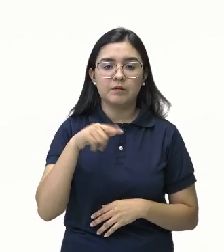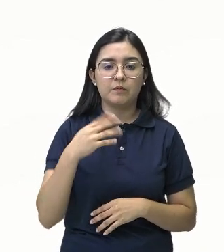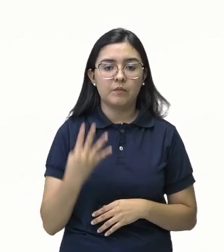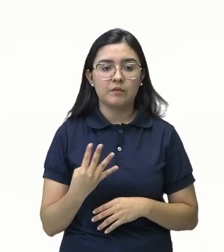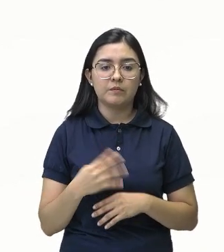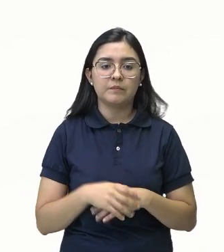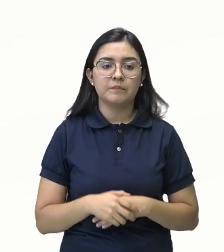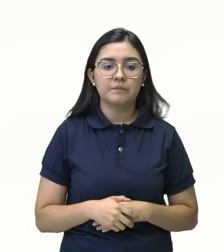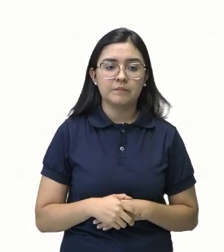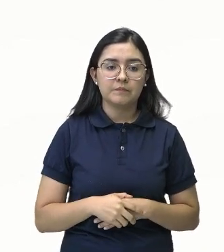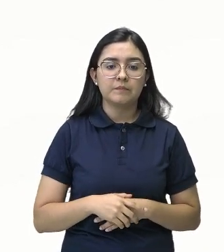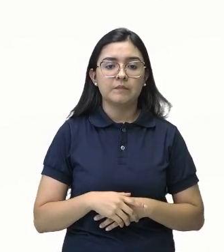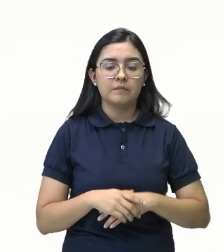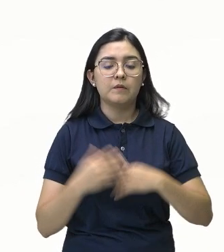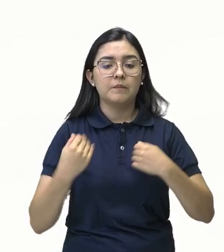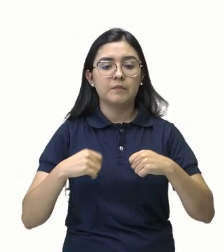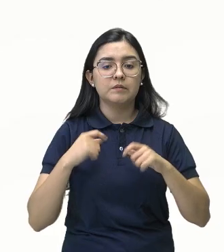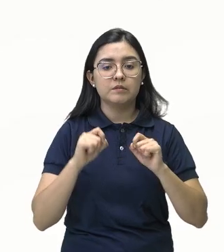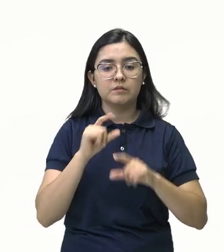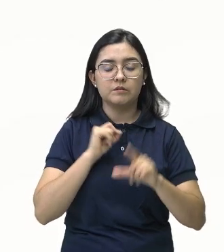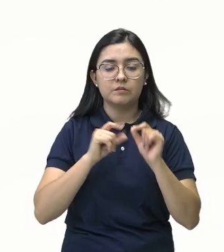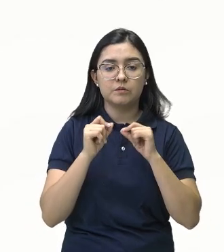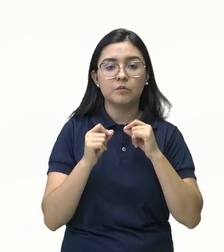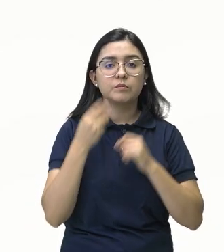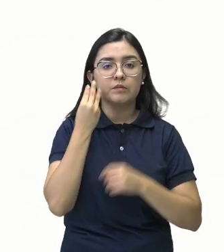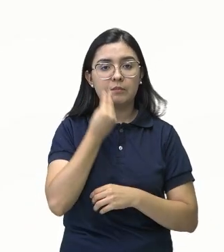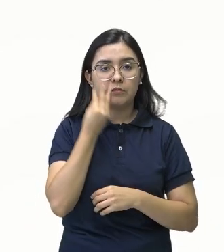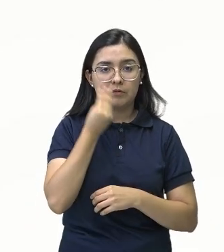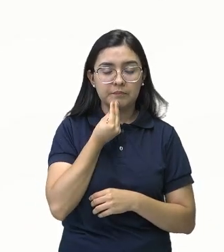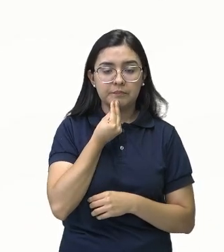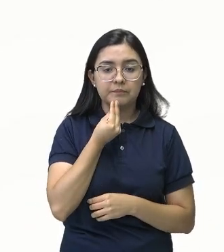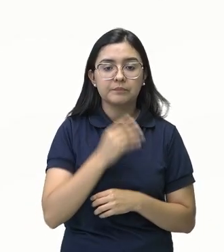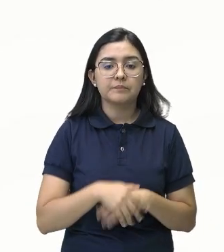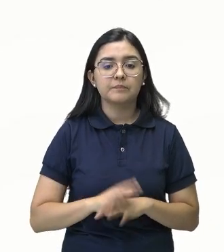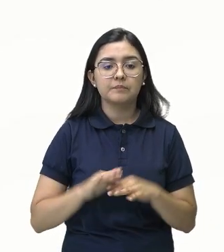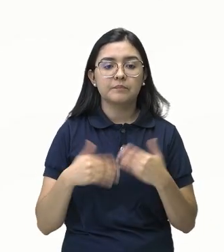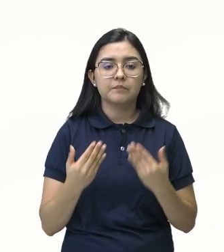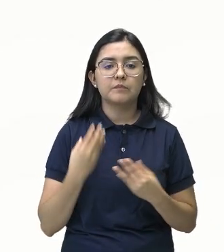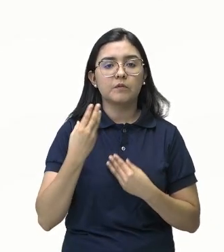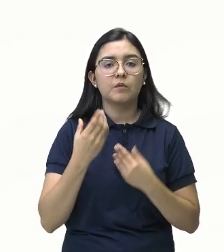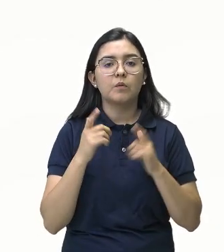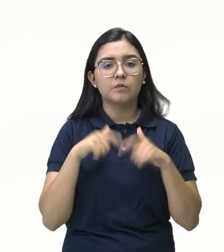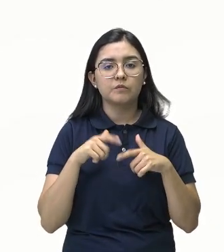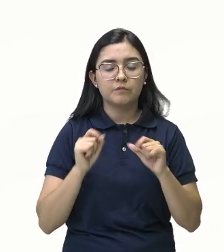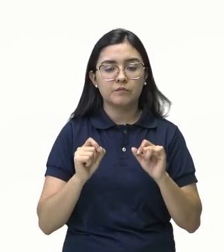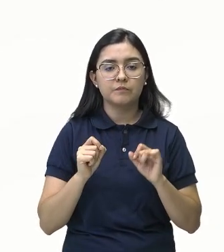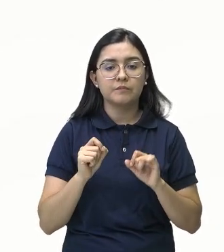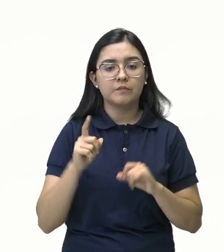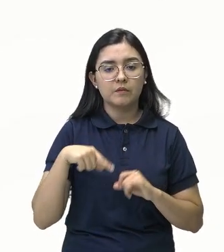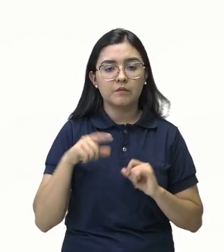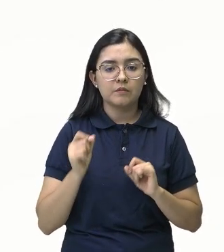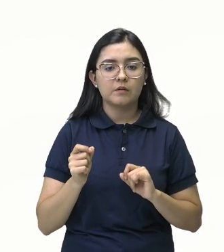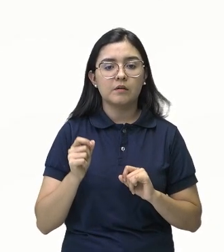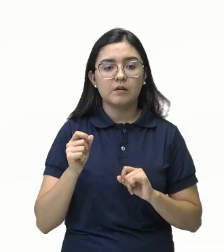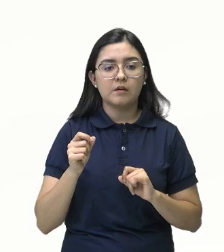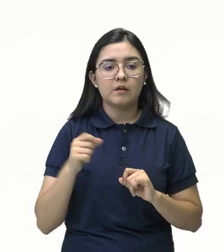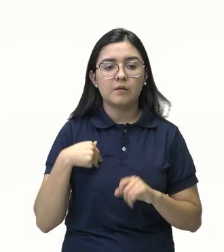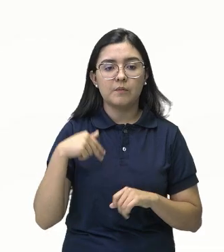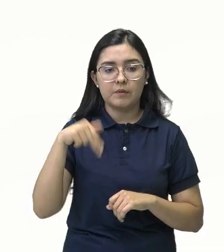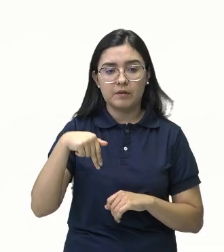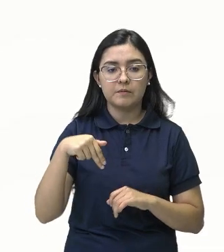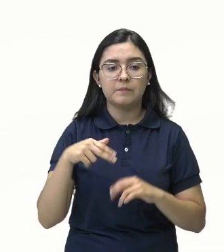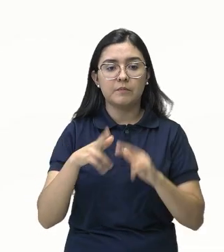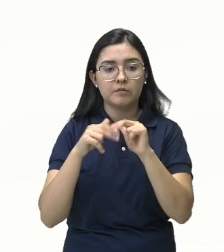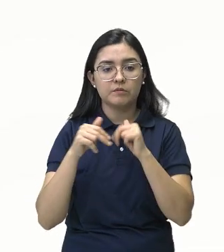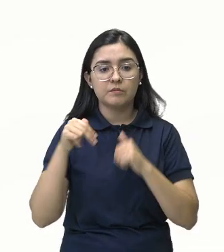4, tá bom? Eu vou ter que selecionar os meus sabores. Então, de onde eu vou tirar é exatamente o meu N. Por isso